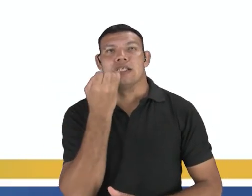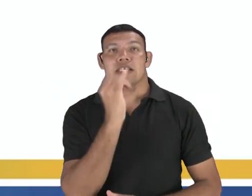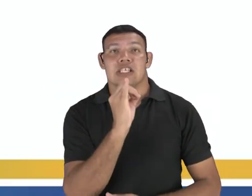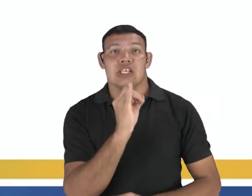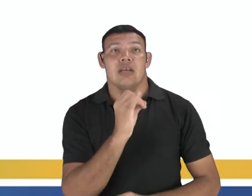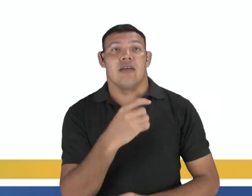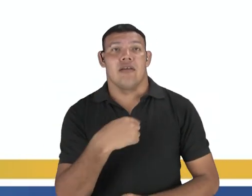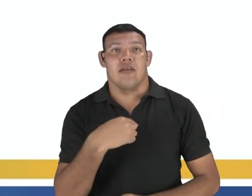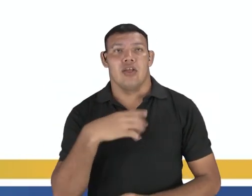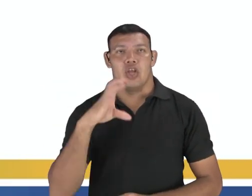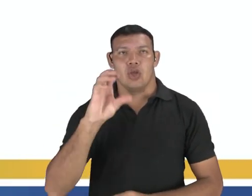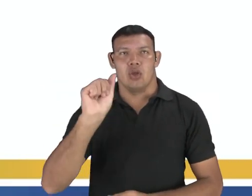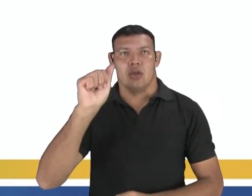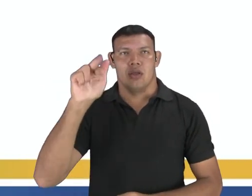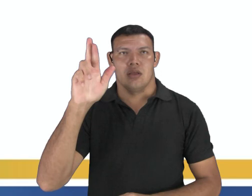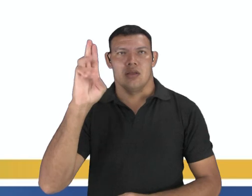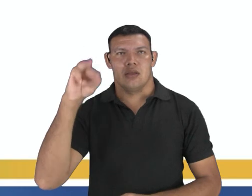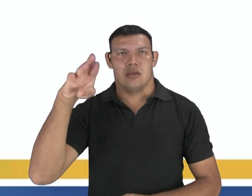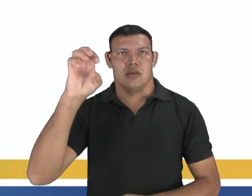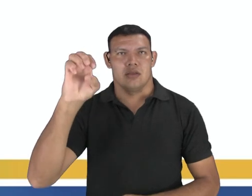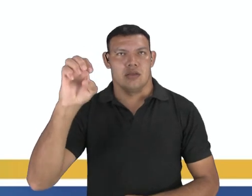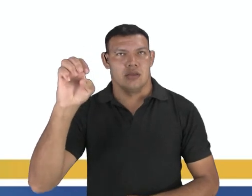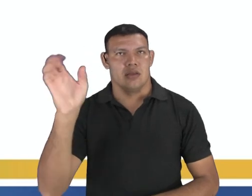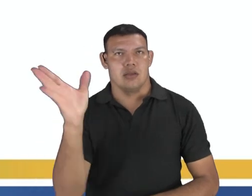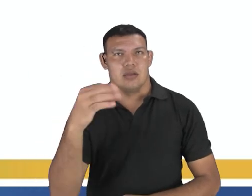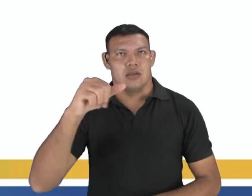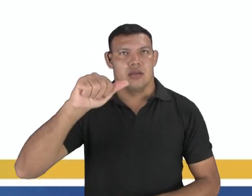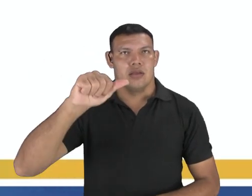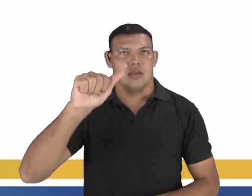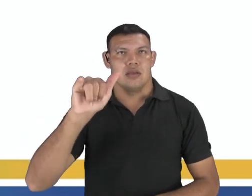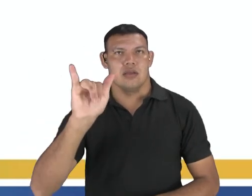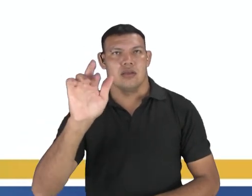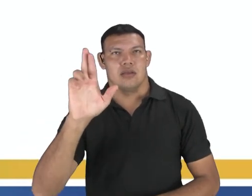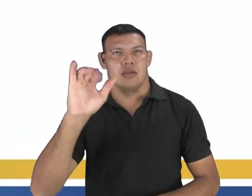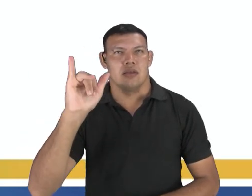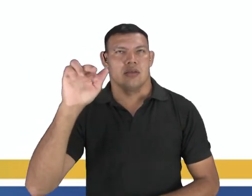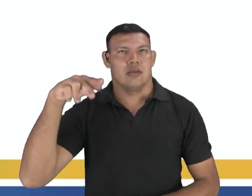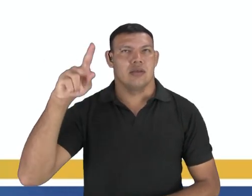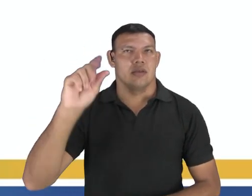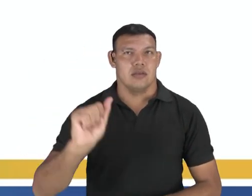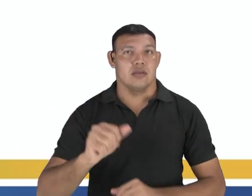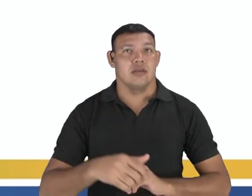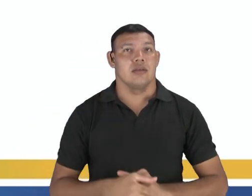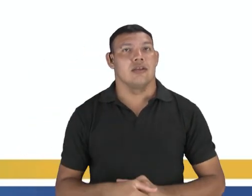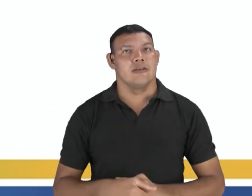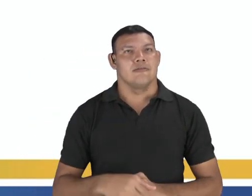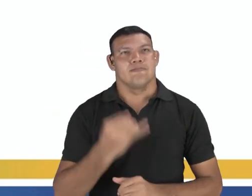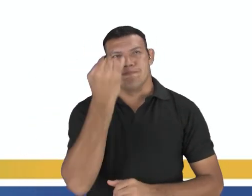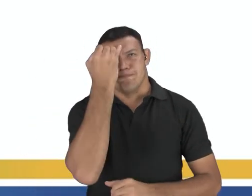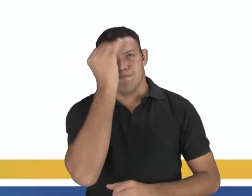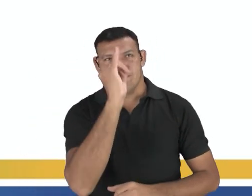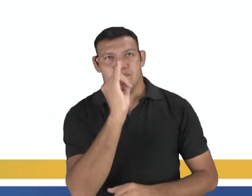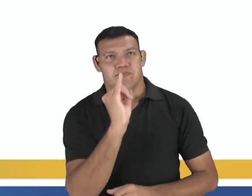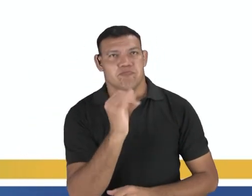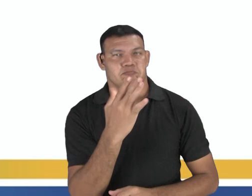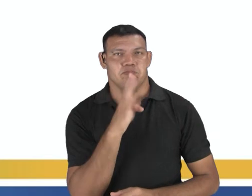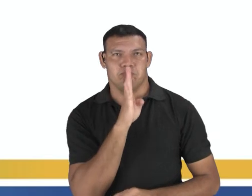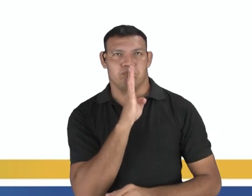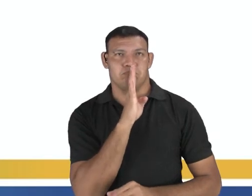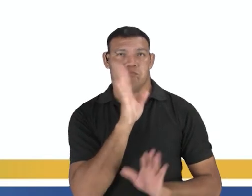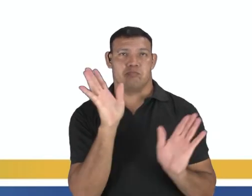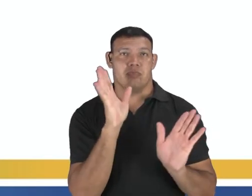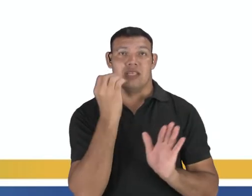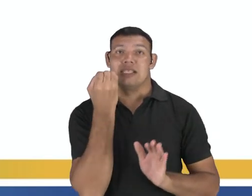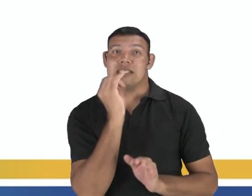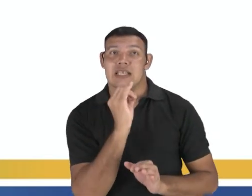posso dizer é que se os negros acharam que a música é uma ofensa, eles devem estar com toda a razão. A respeito desse texto, nós podemos dizer o